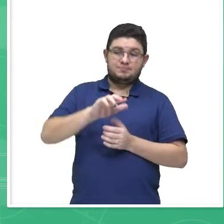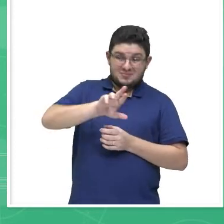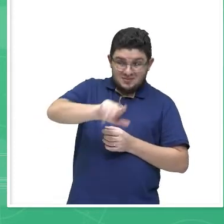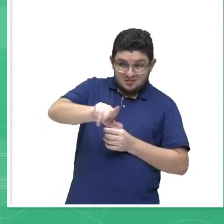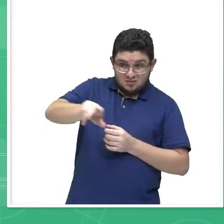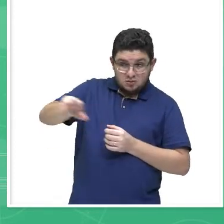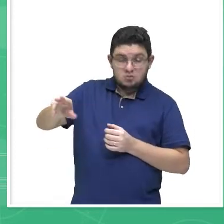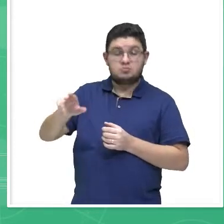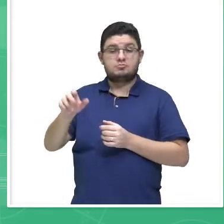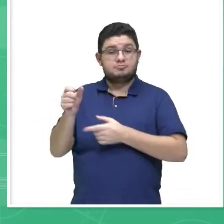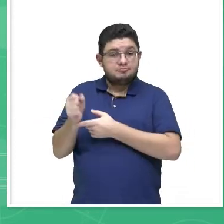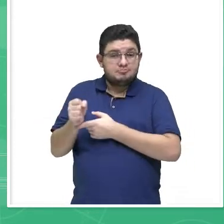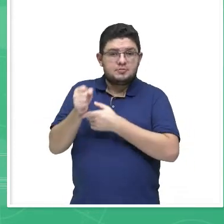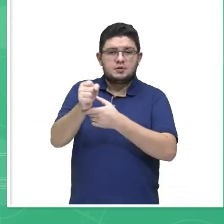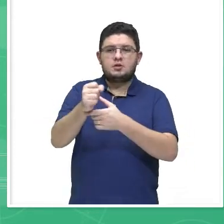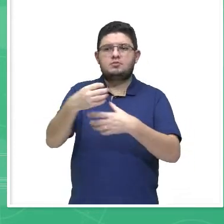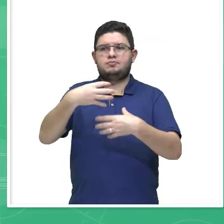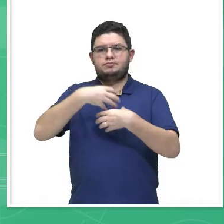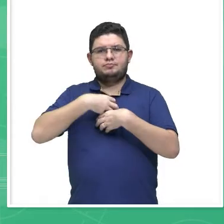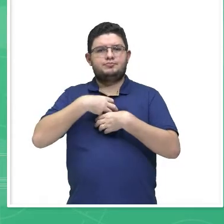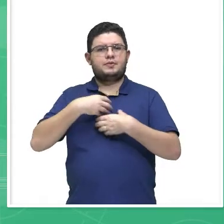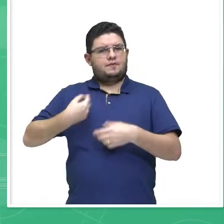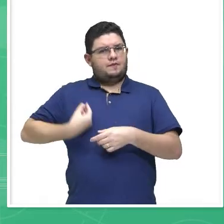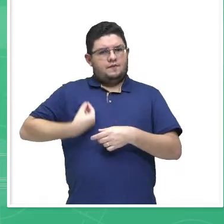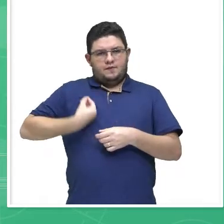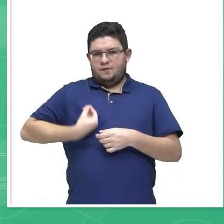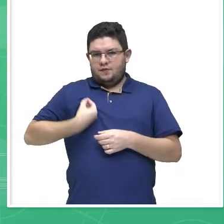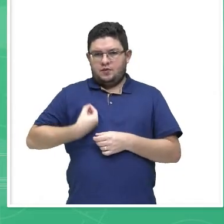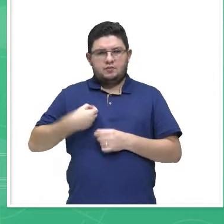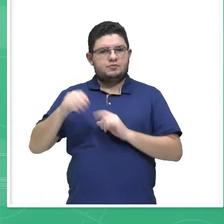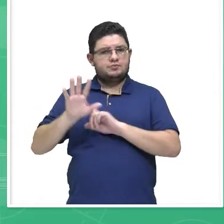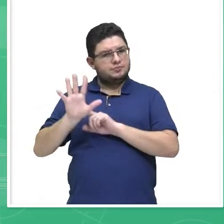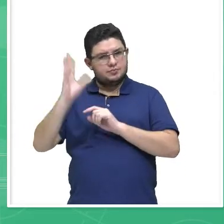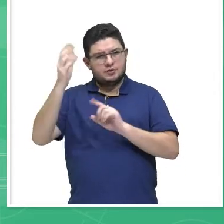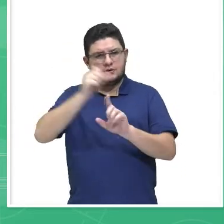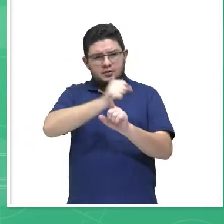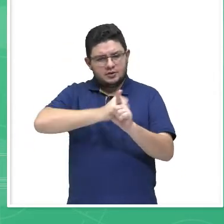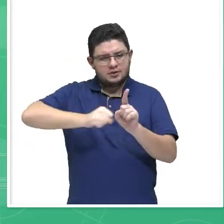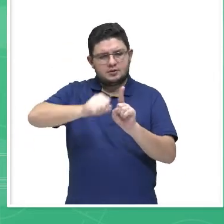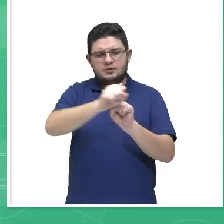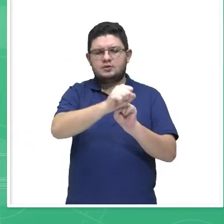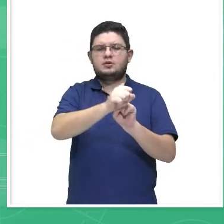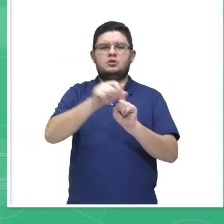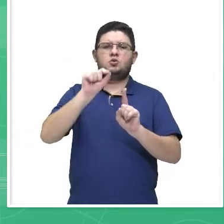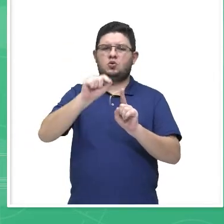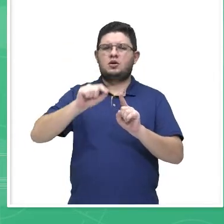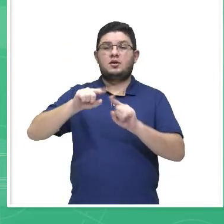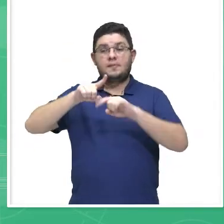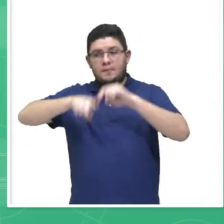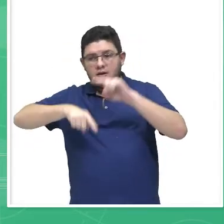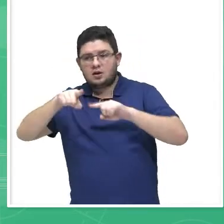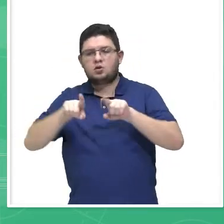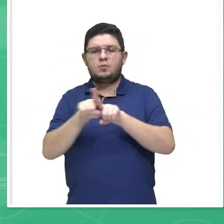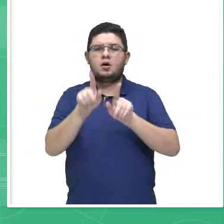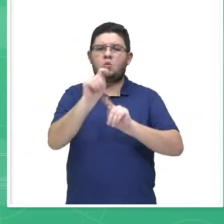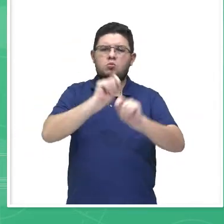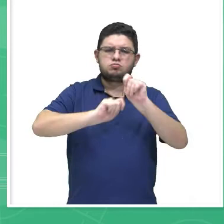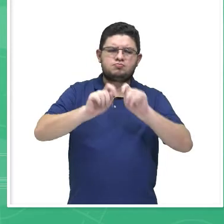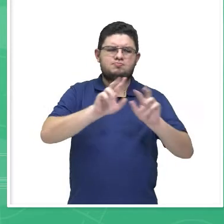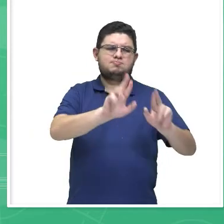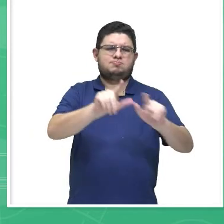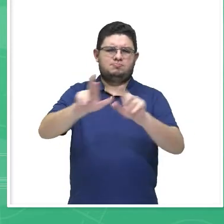uma realidade material e econômica diferenciada. E